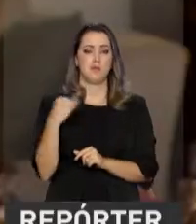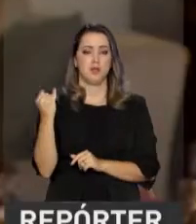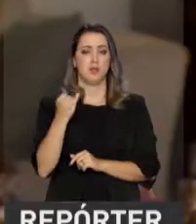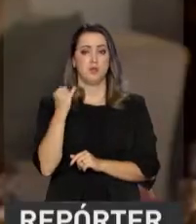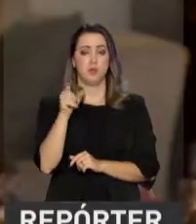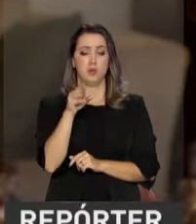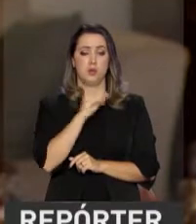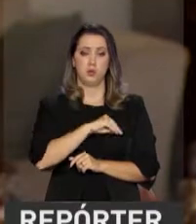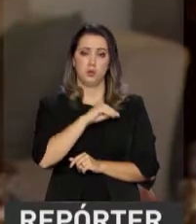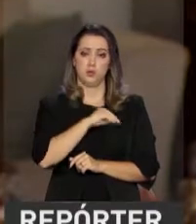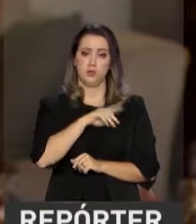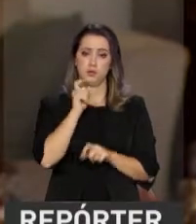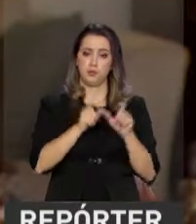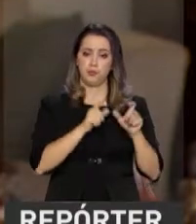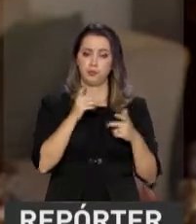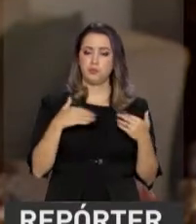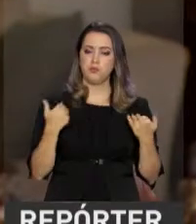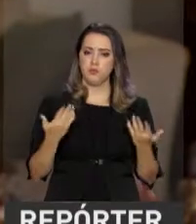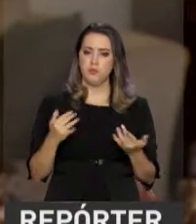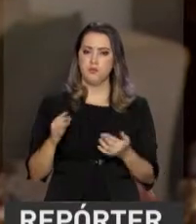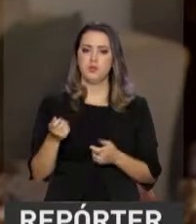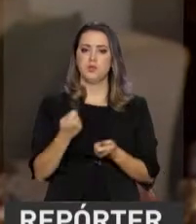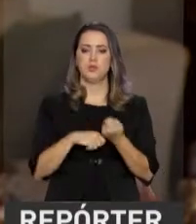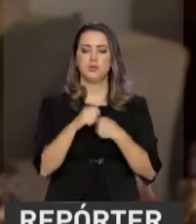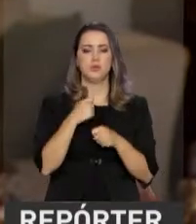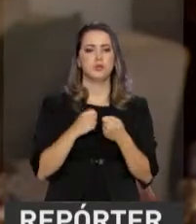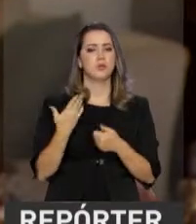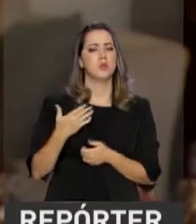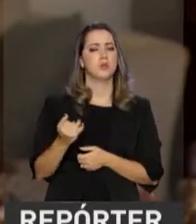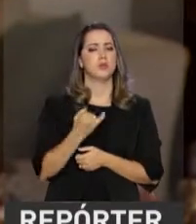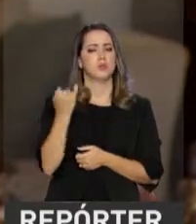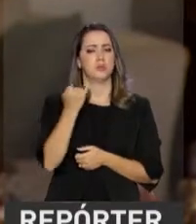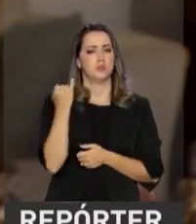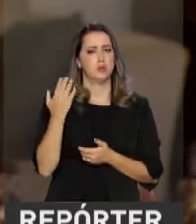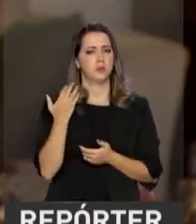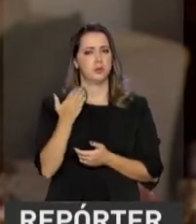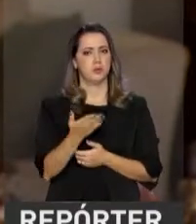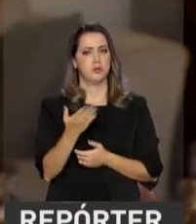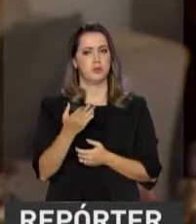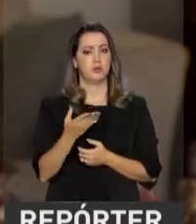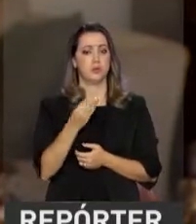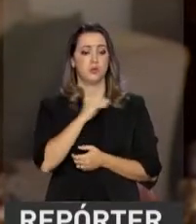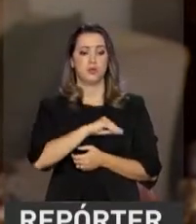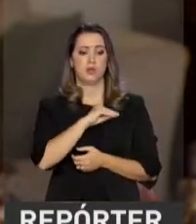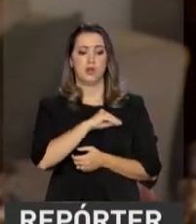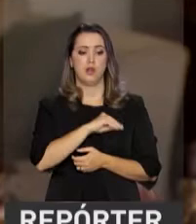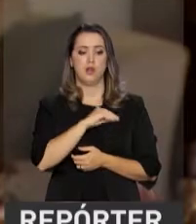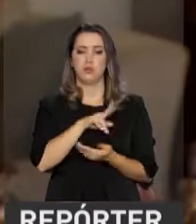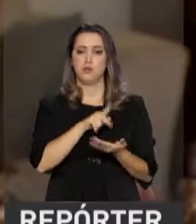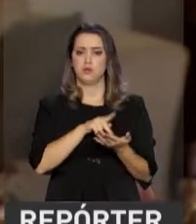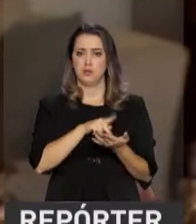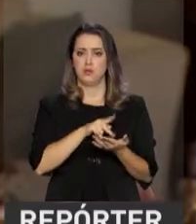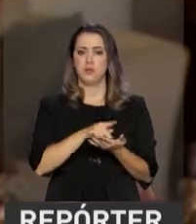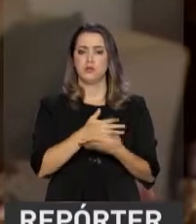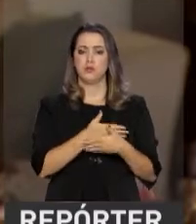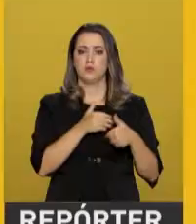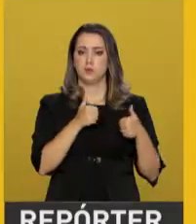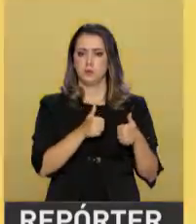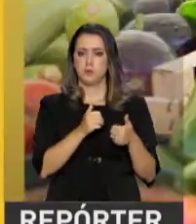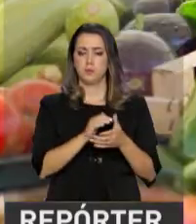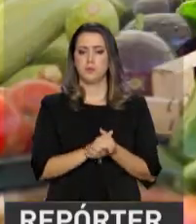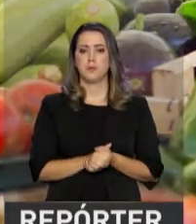fato, isso pesou e a economia, isso é um dos fatores que estão fazendo. Isso aumenta a renda real dos